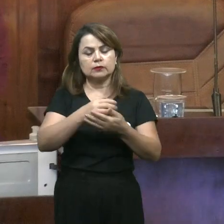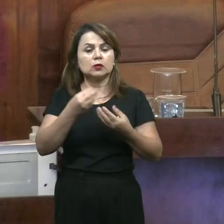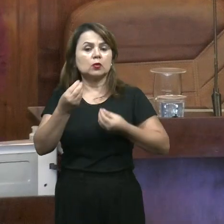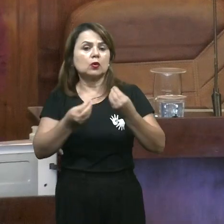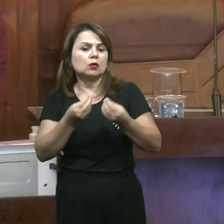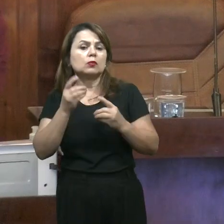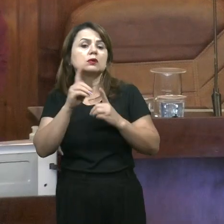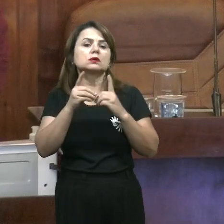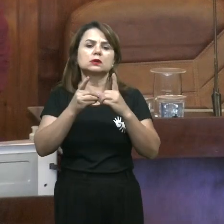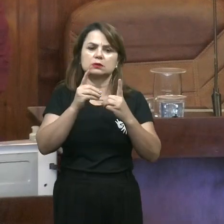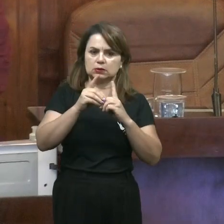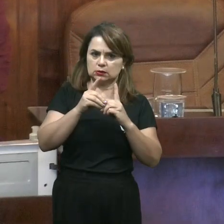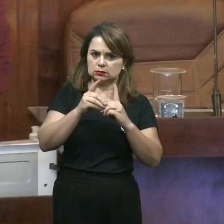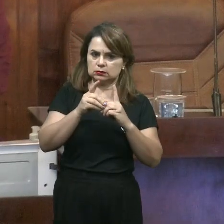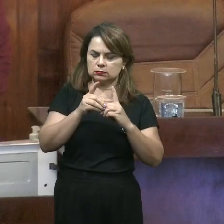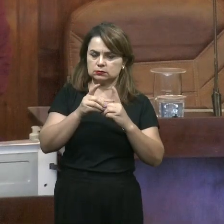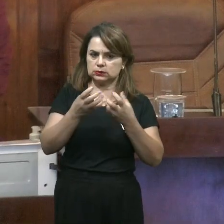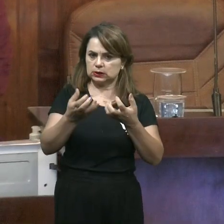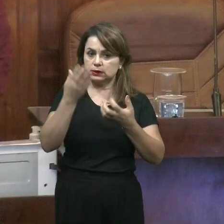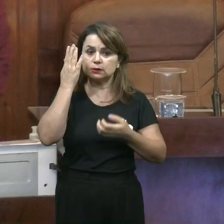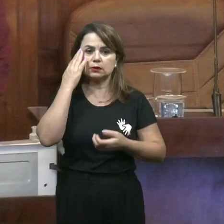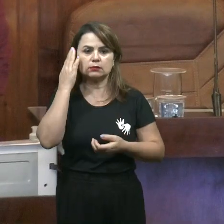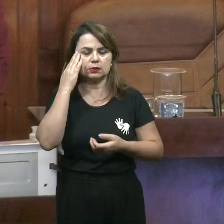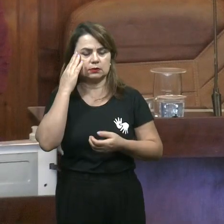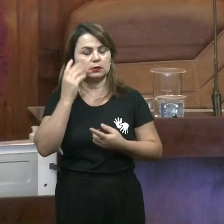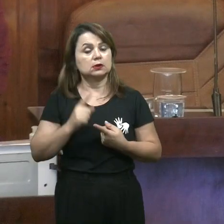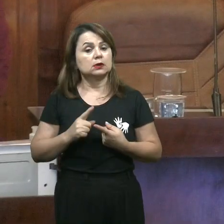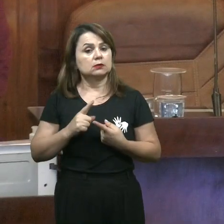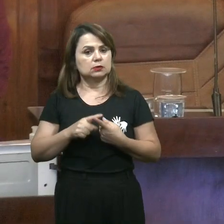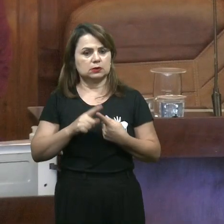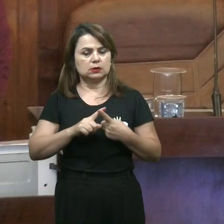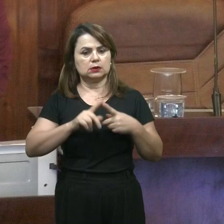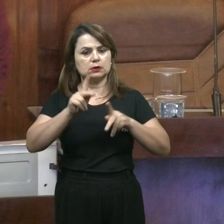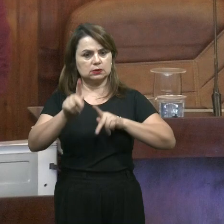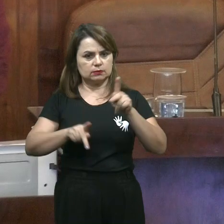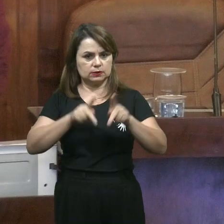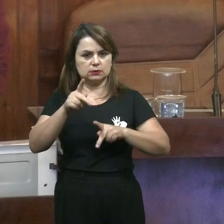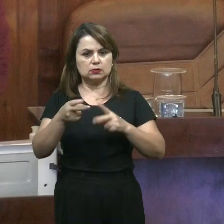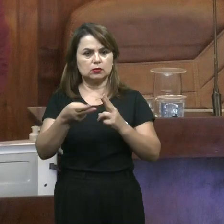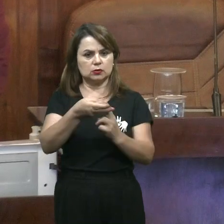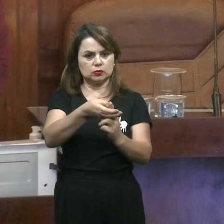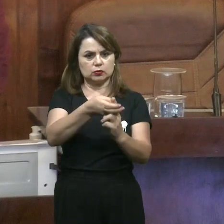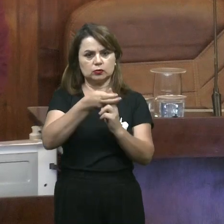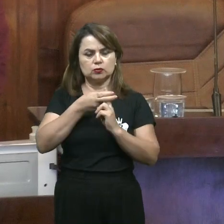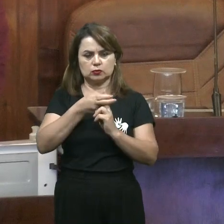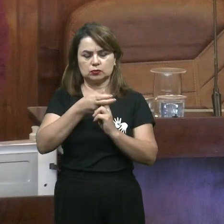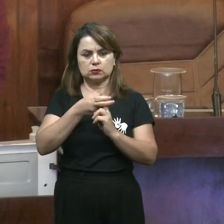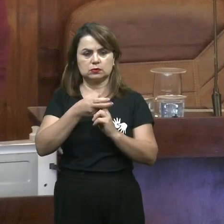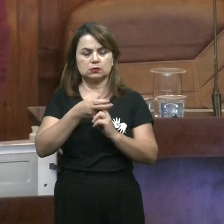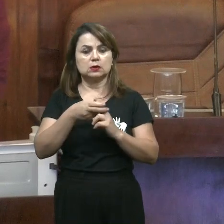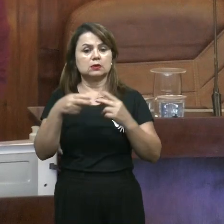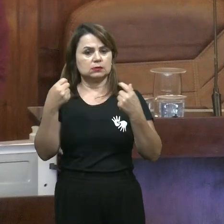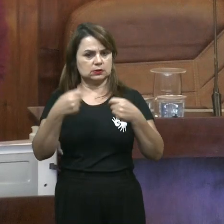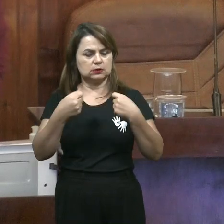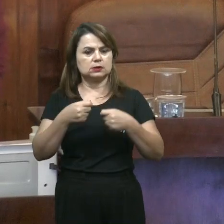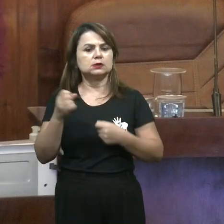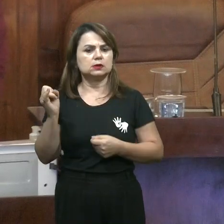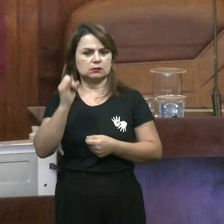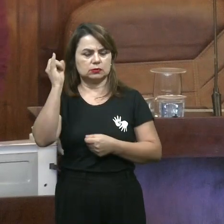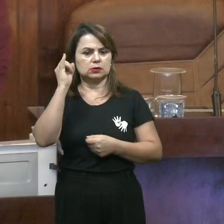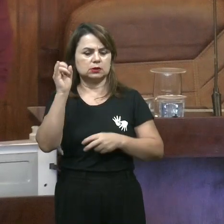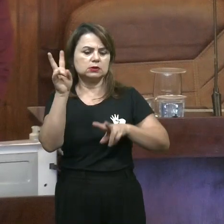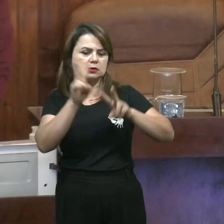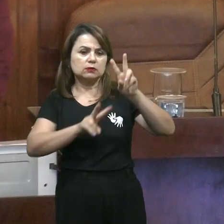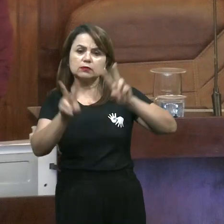atendimento sabe-se que em relação usuários do serviço de saúde é importante índice para avaliar a